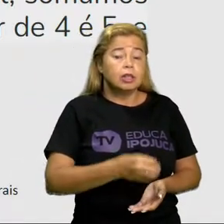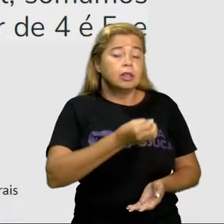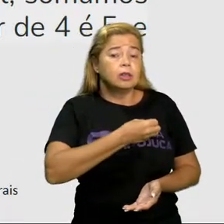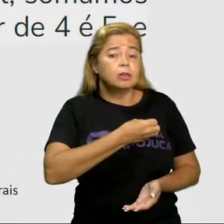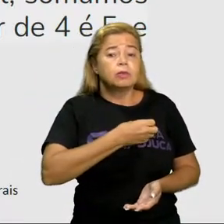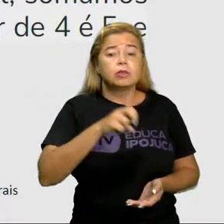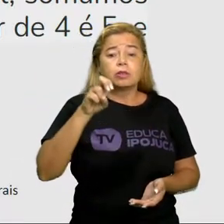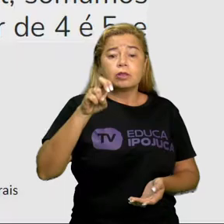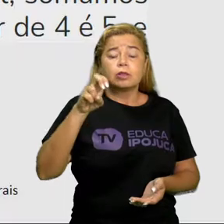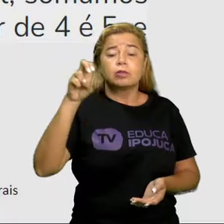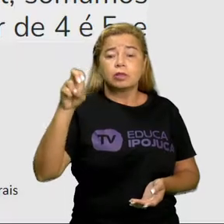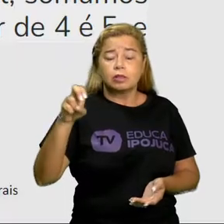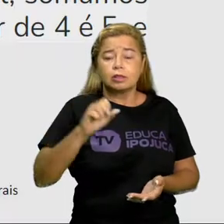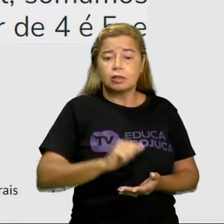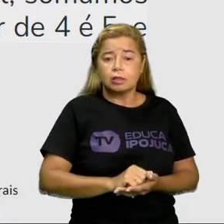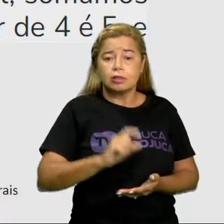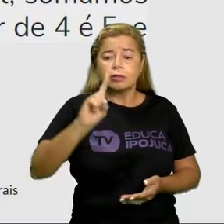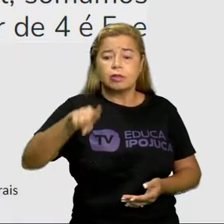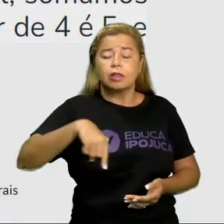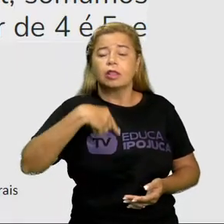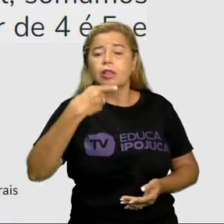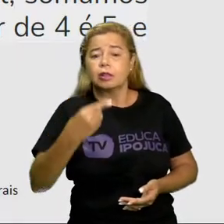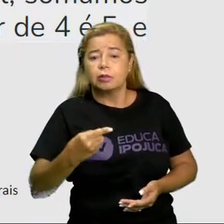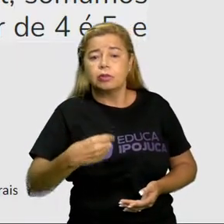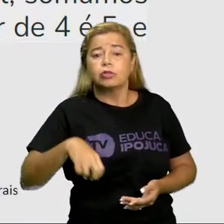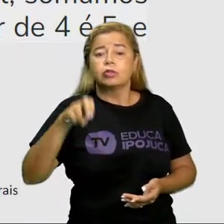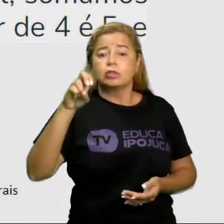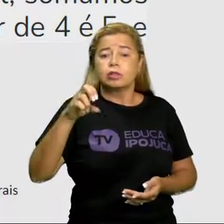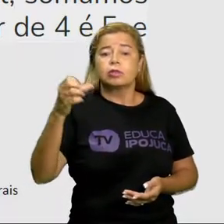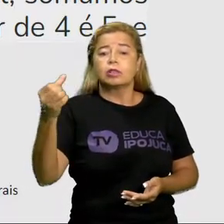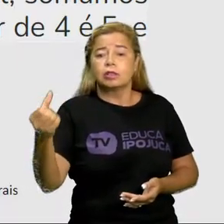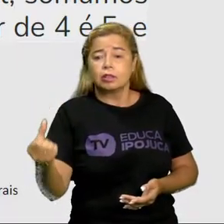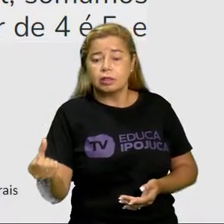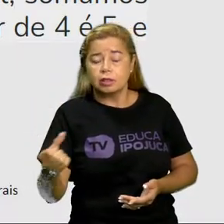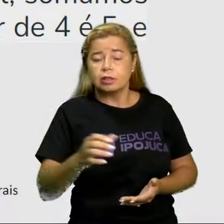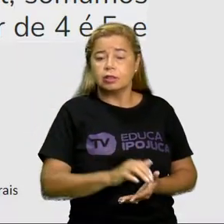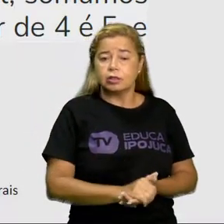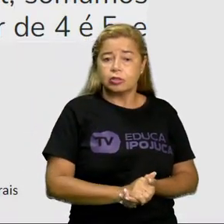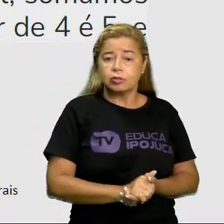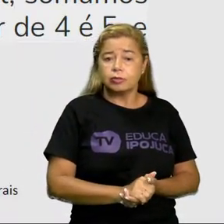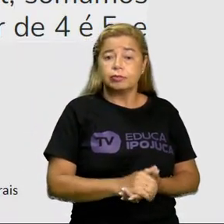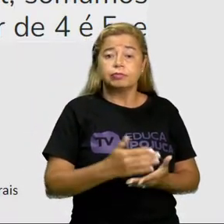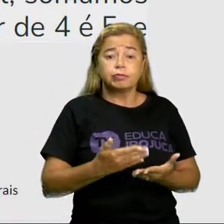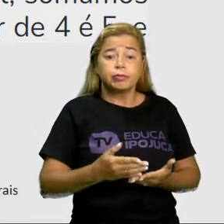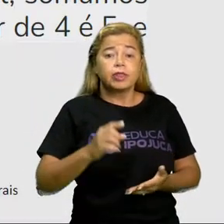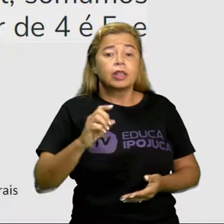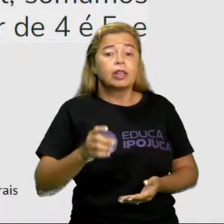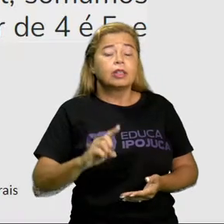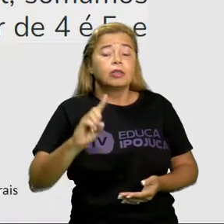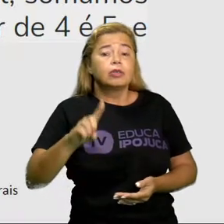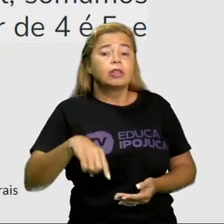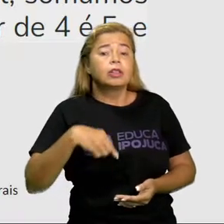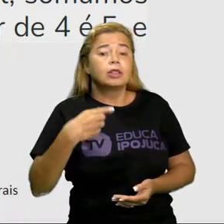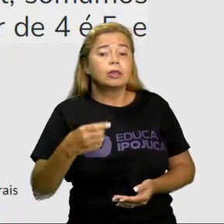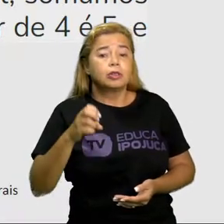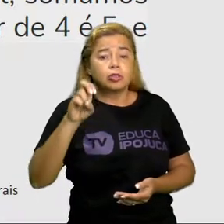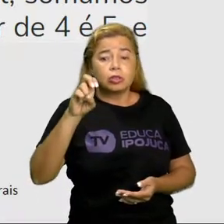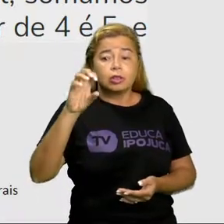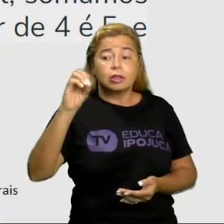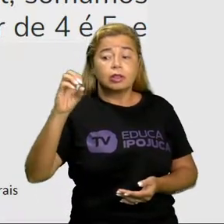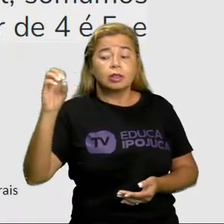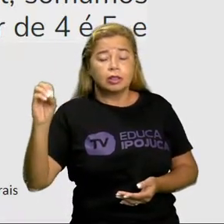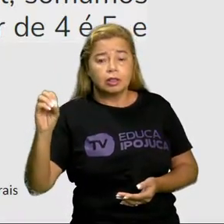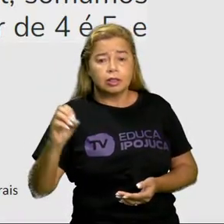acrescenta mais um. O sucessor de 500, 501. O sucessor de 1000, 1001.